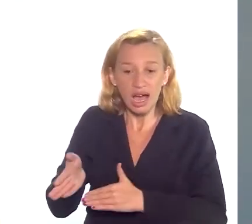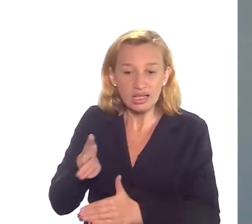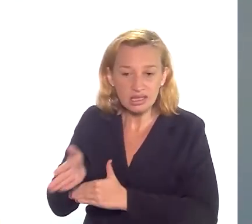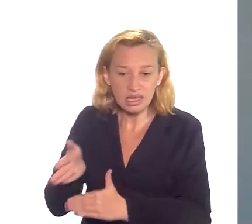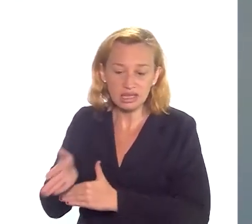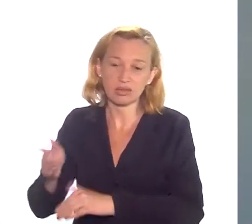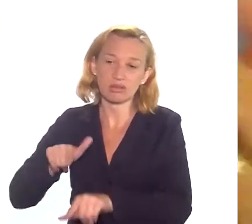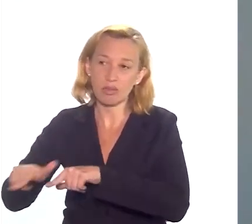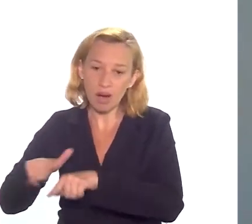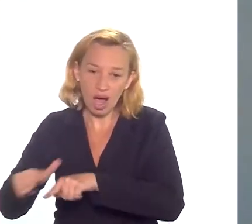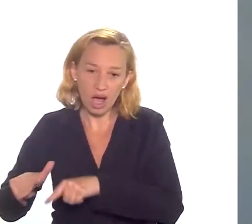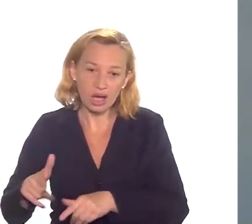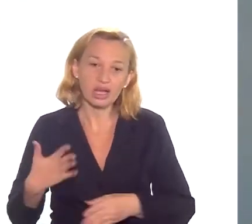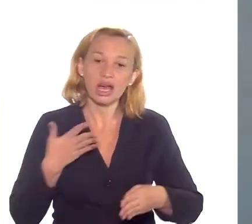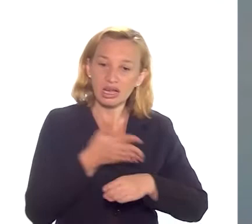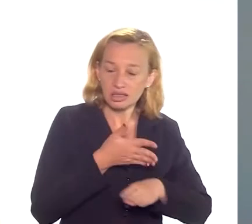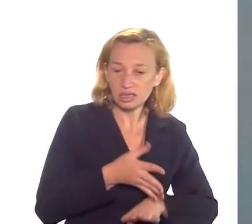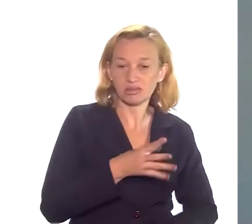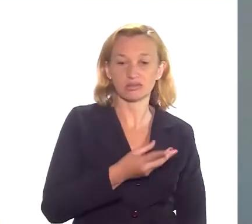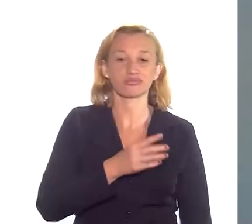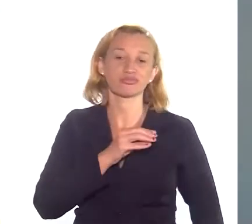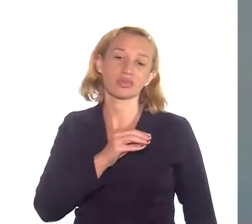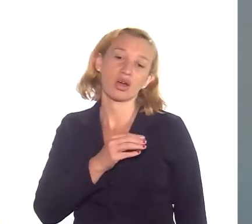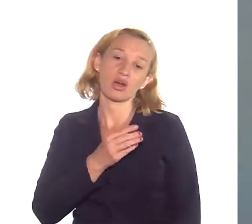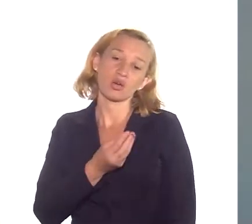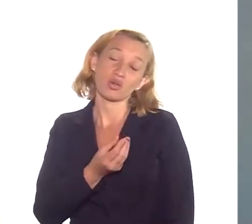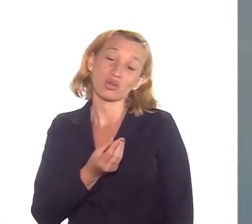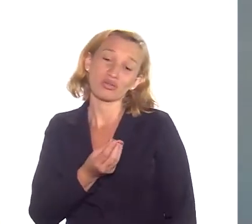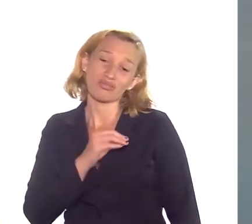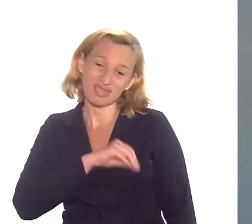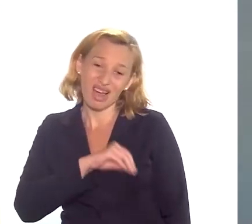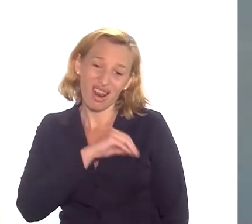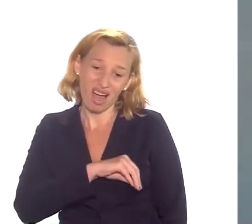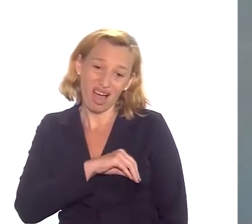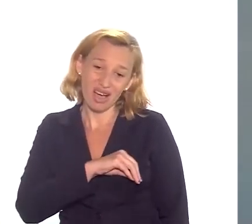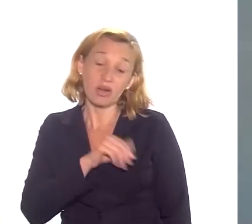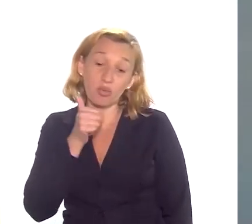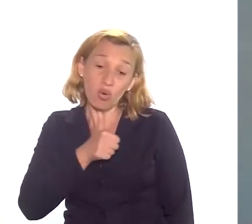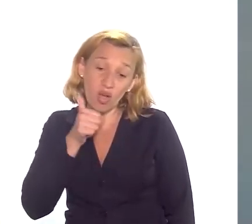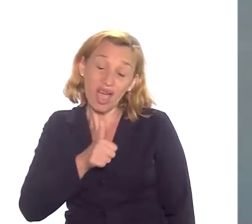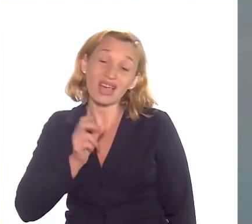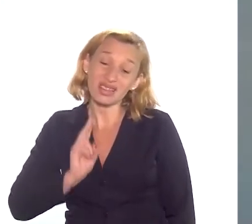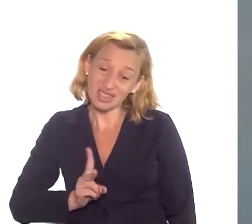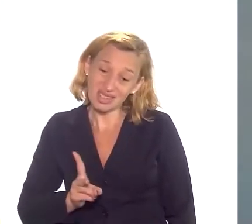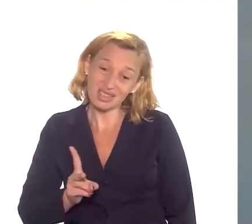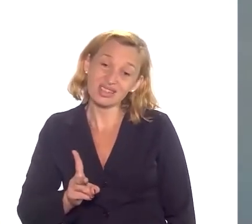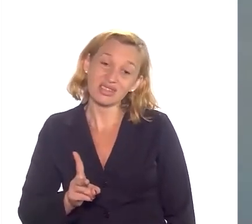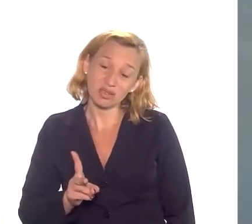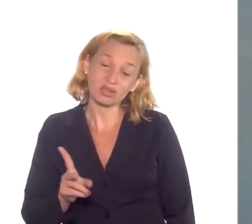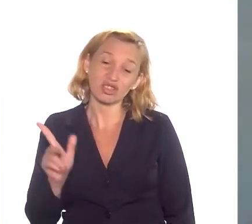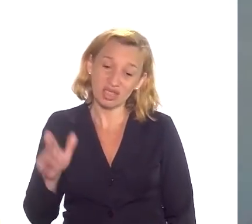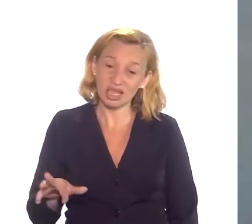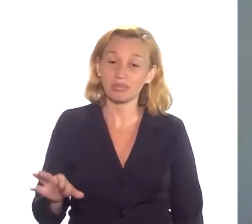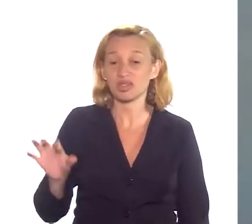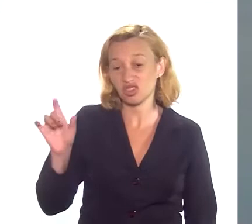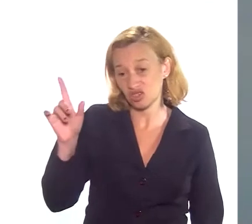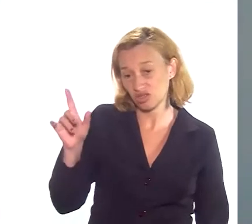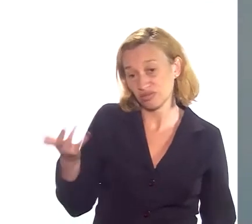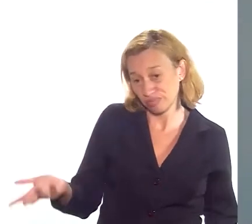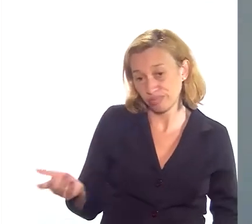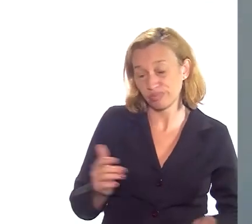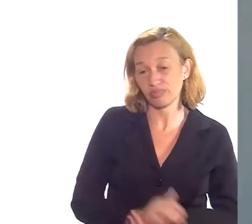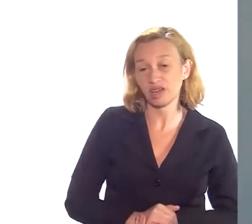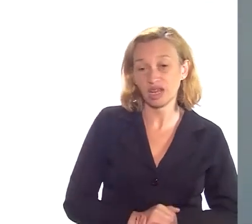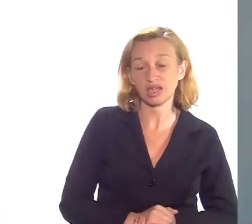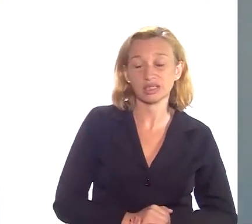né? Seja em termos de acesso às carreiras, seja em termos de salários, né? Então, se isso é diferente, no empreendedorismo não